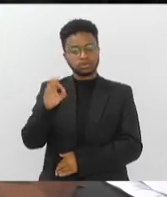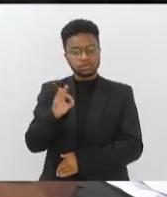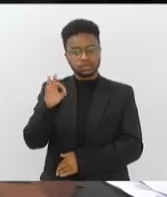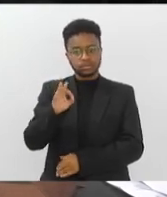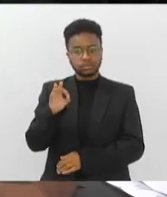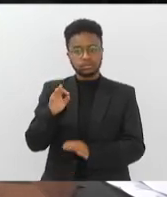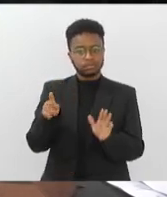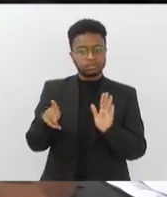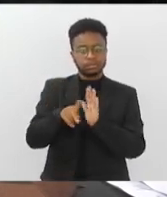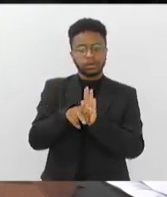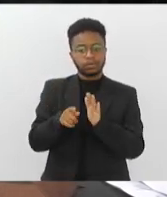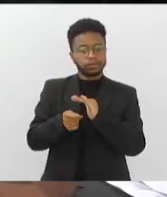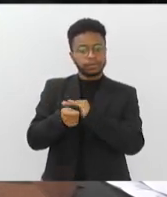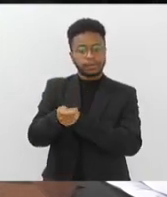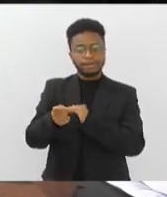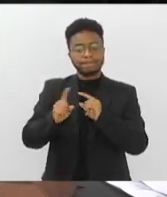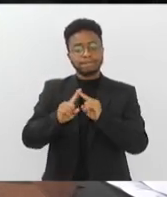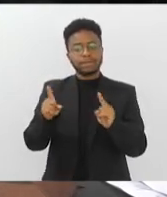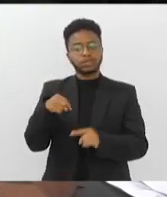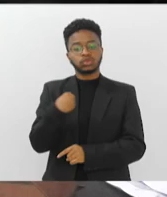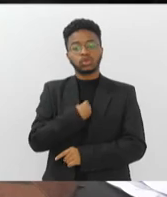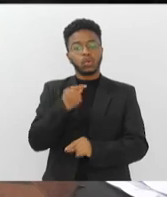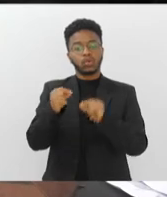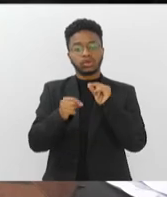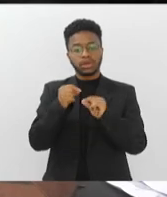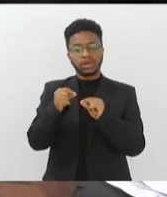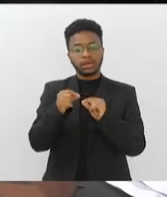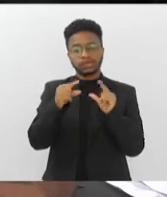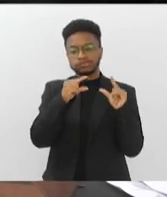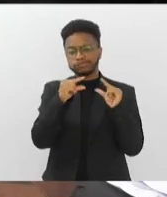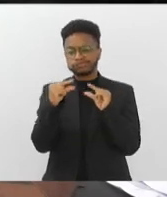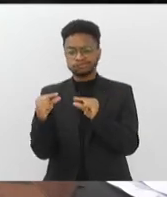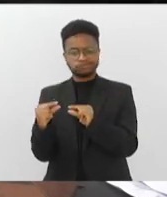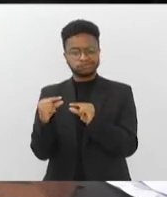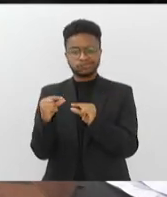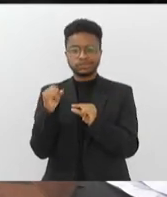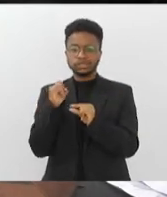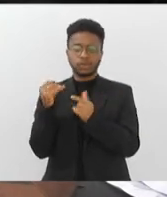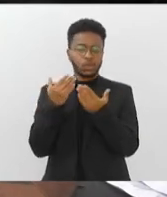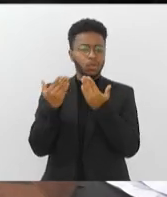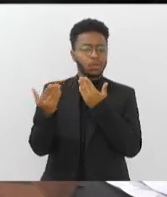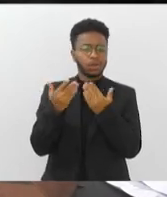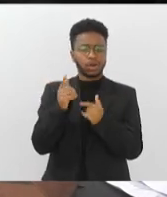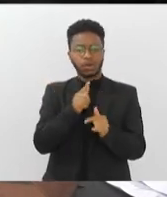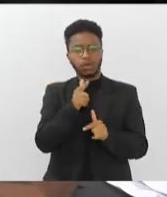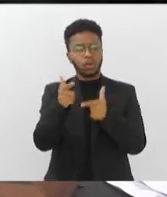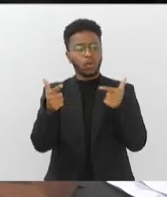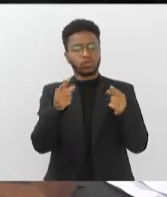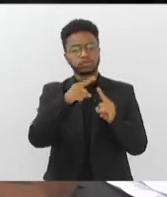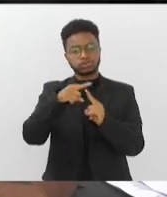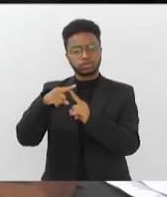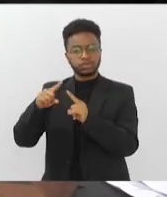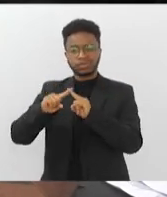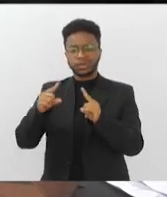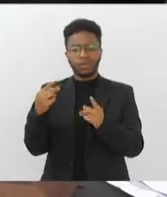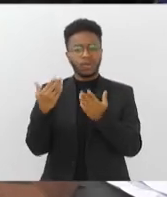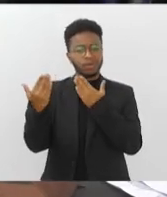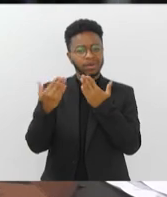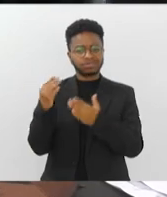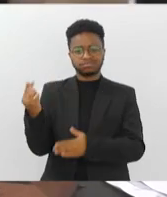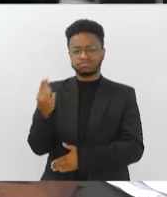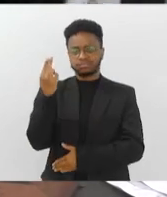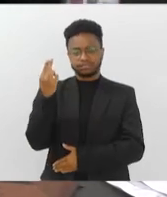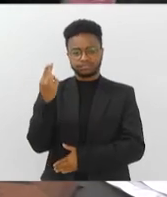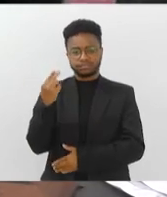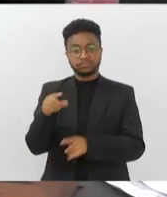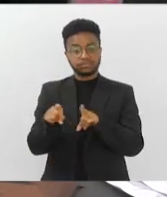investimento. A nossa realmente é pigmeia, perto desse volume. Mas não se compara.